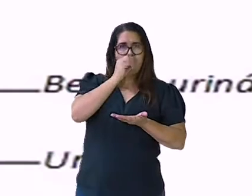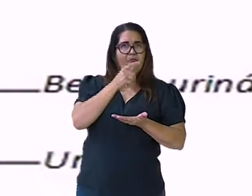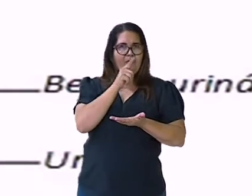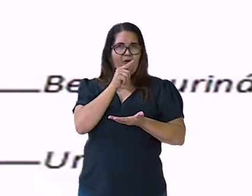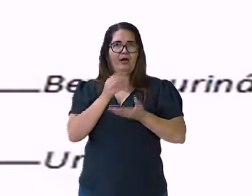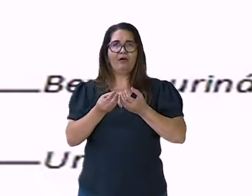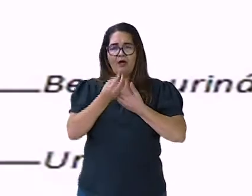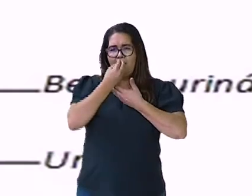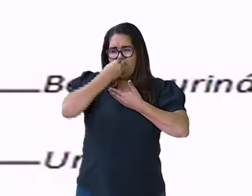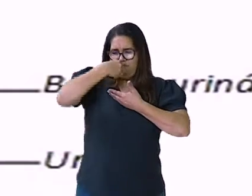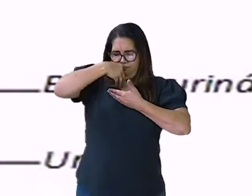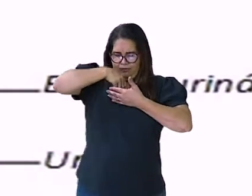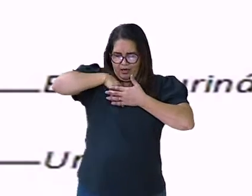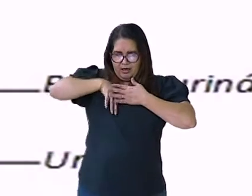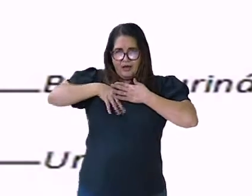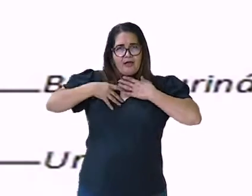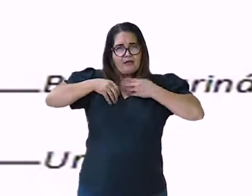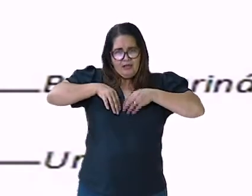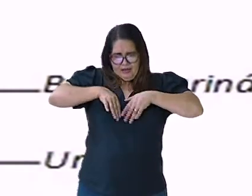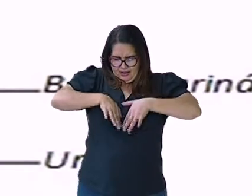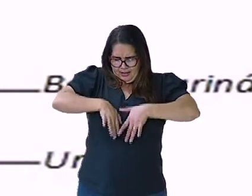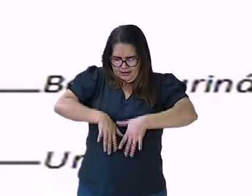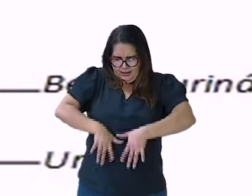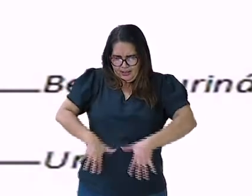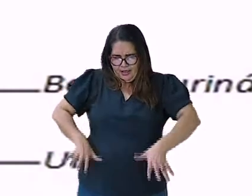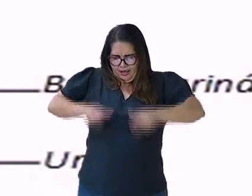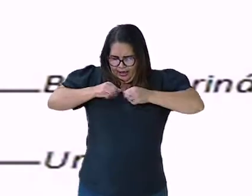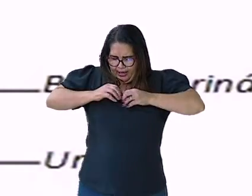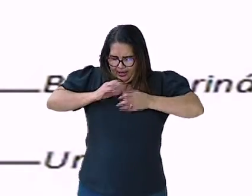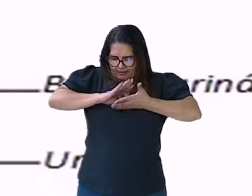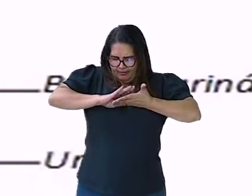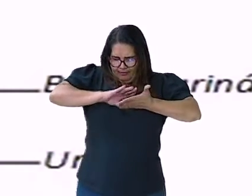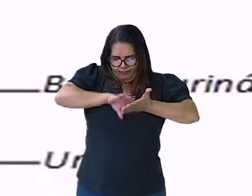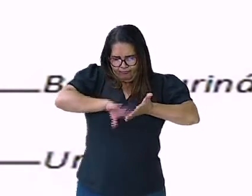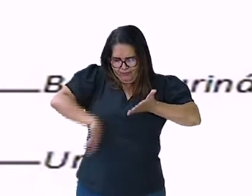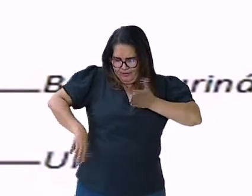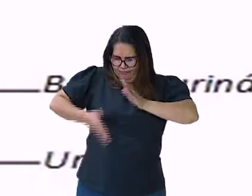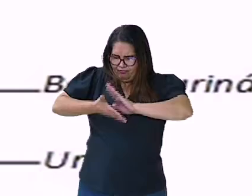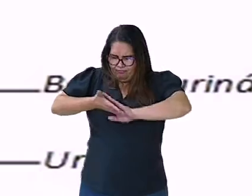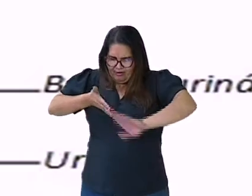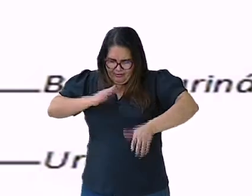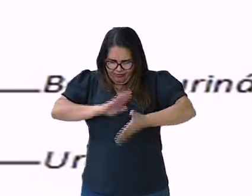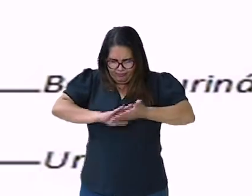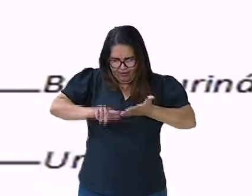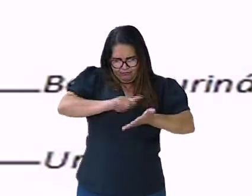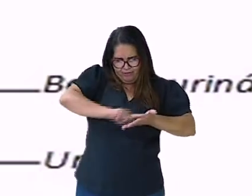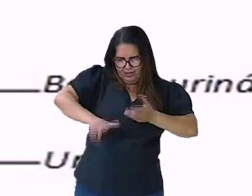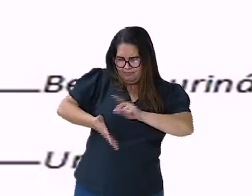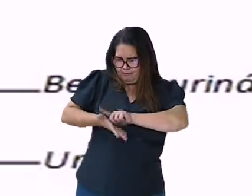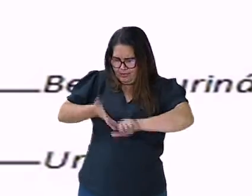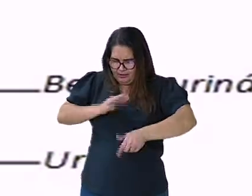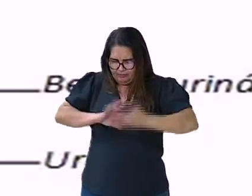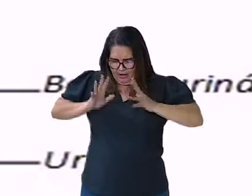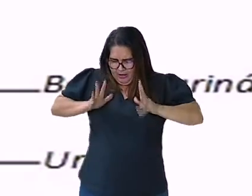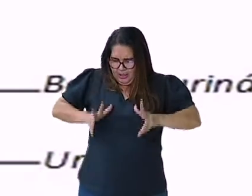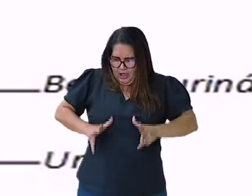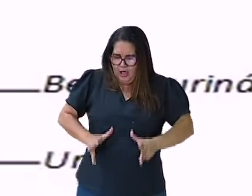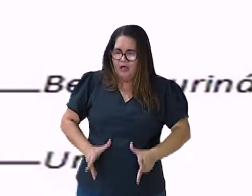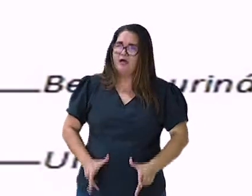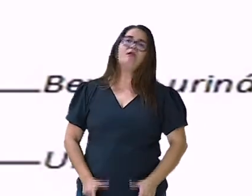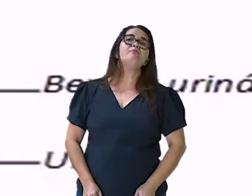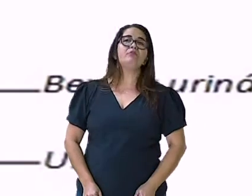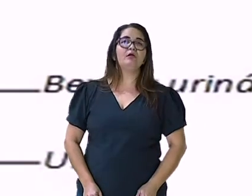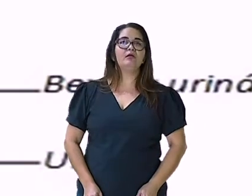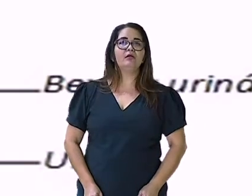do corpo do que o rim de um adulto. O rim direito é ligeiramente mais